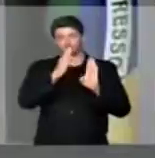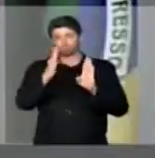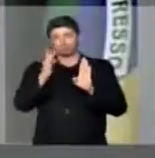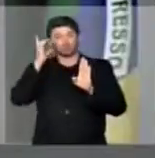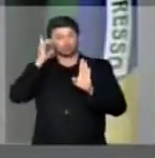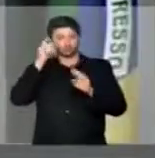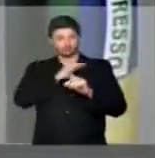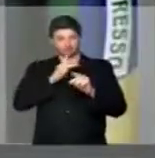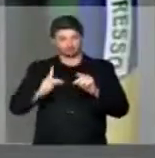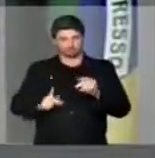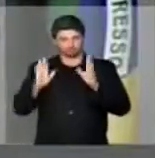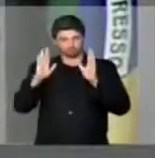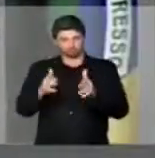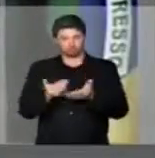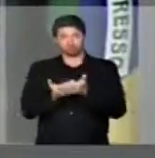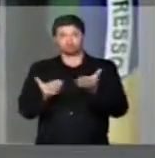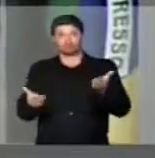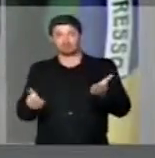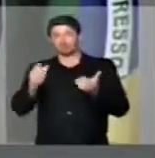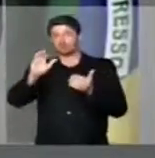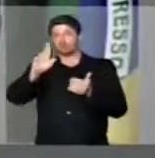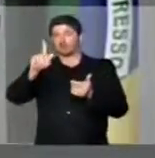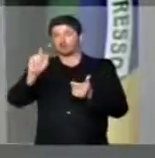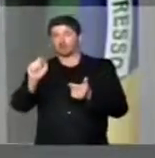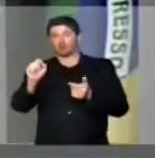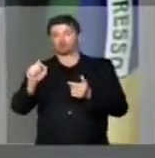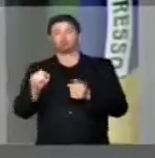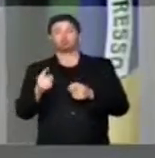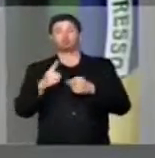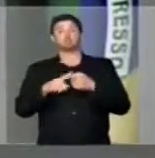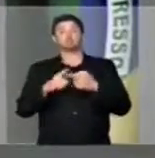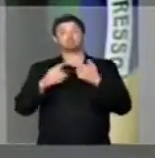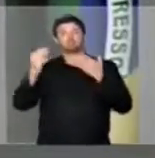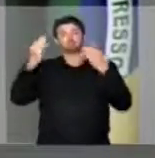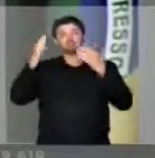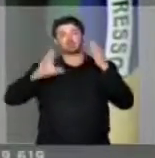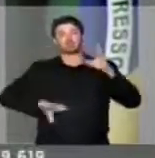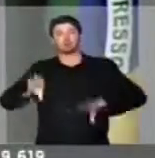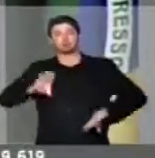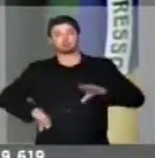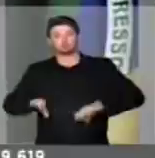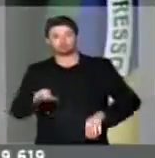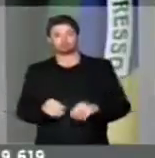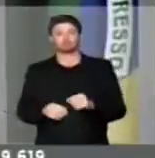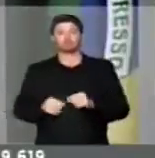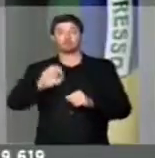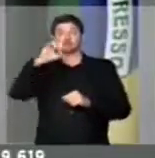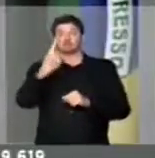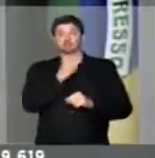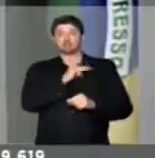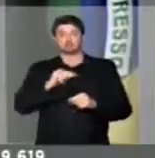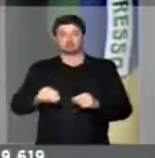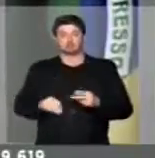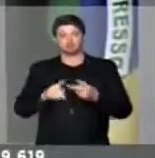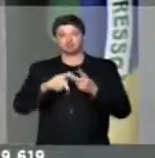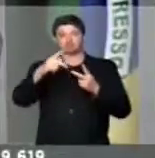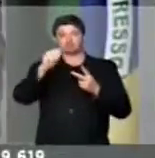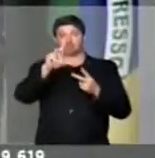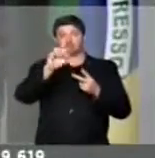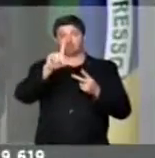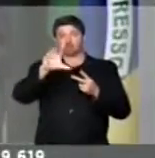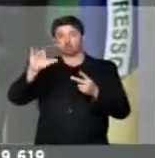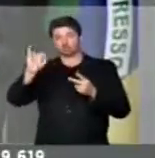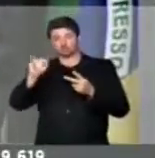presidente Dilma, perderam o cargo sob suspeita de corrupção os ex-ministros Palocci,